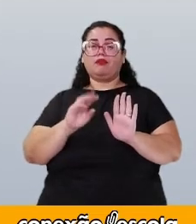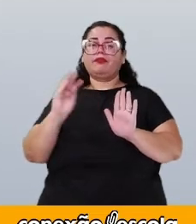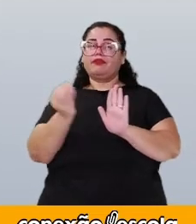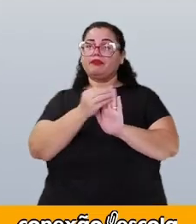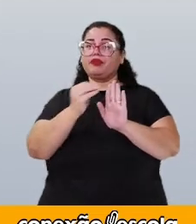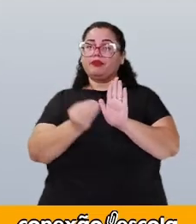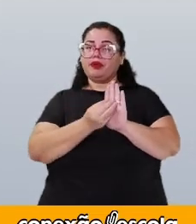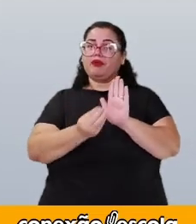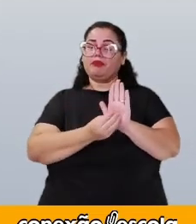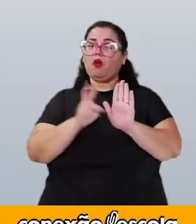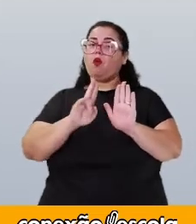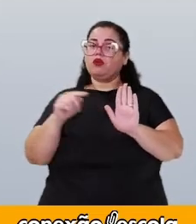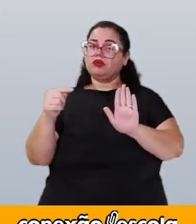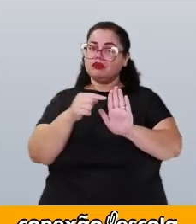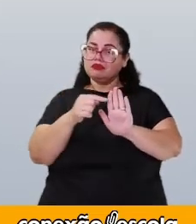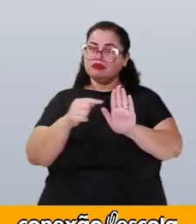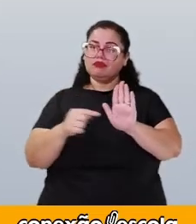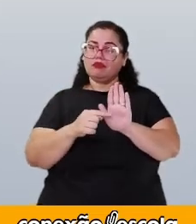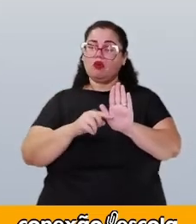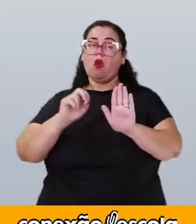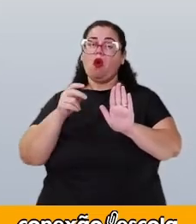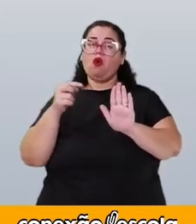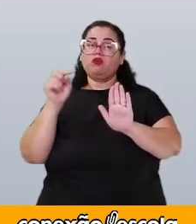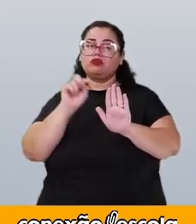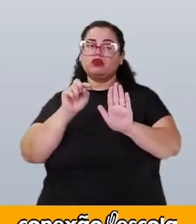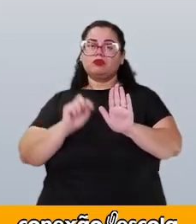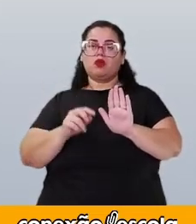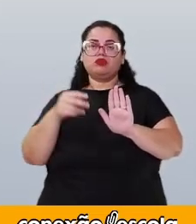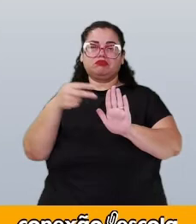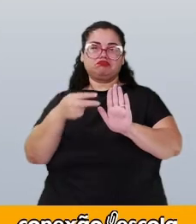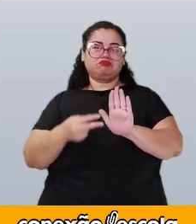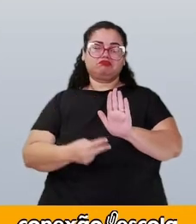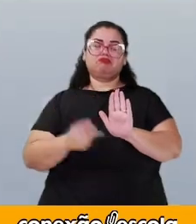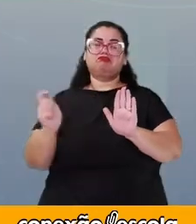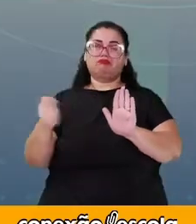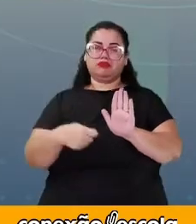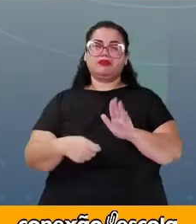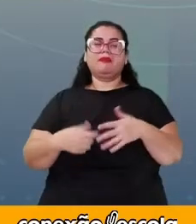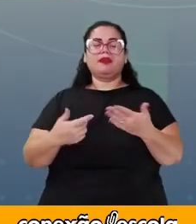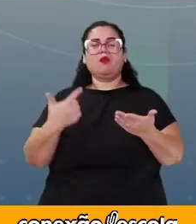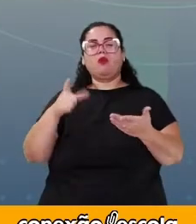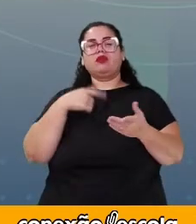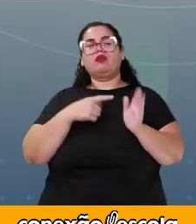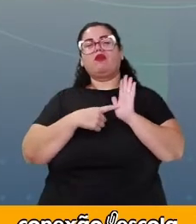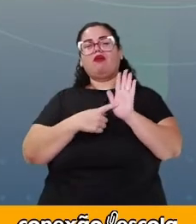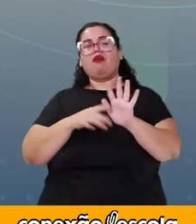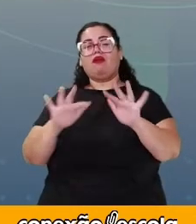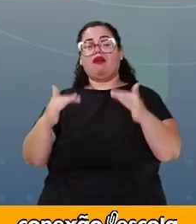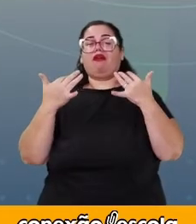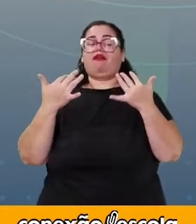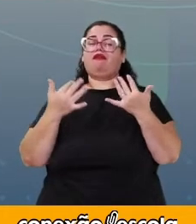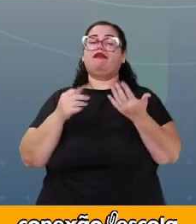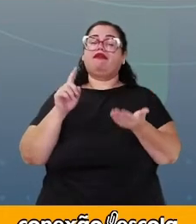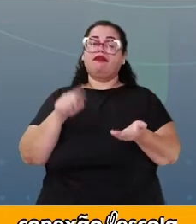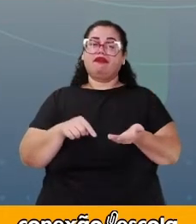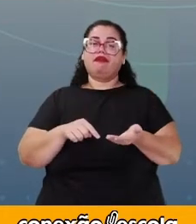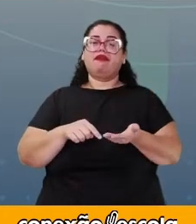o travessão ou então os dois pontos. E tem uma coisa que eu preciso chamar a sua atenção, são